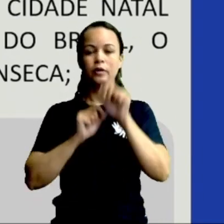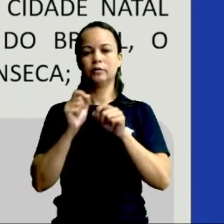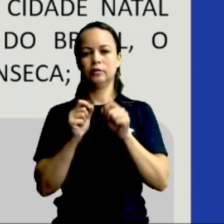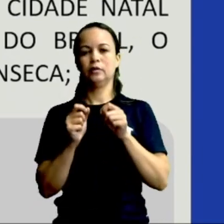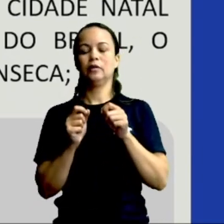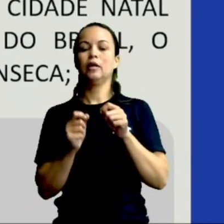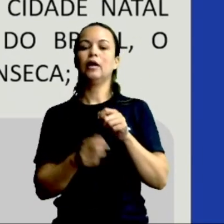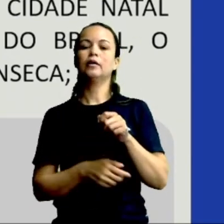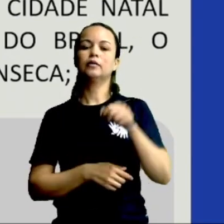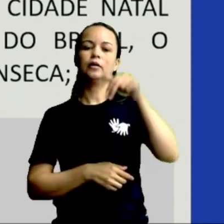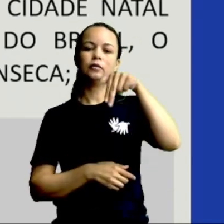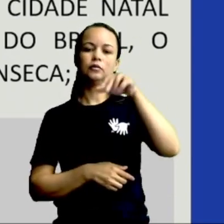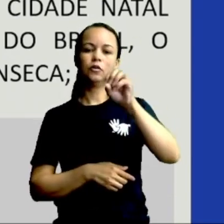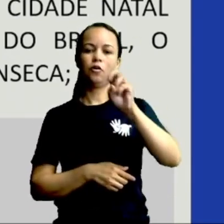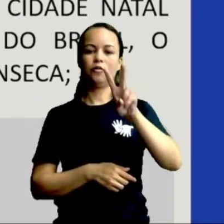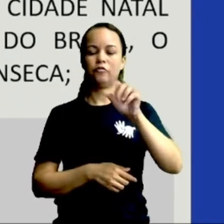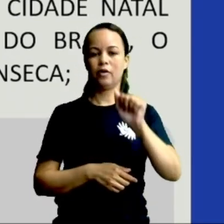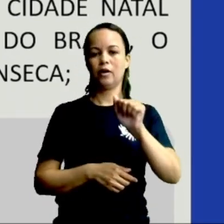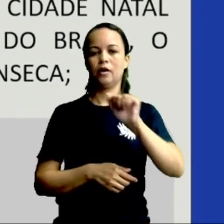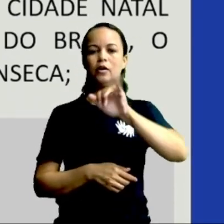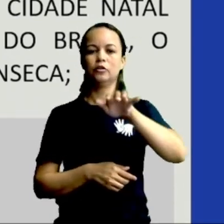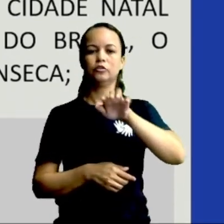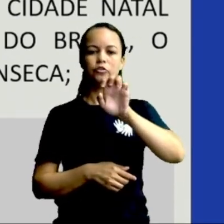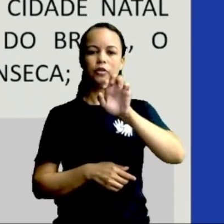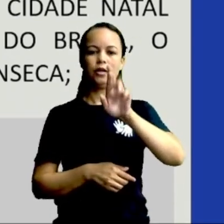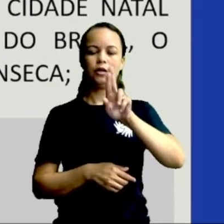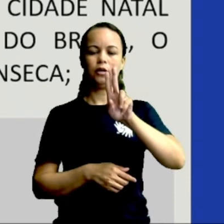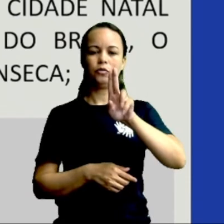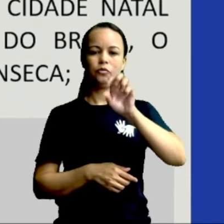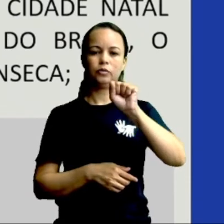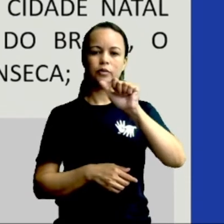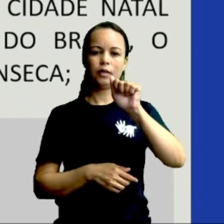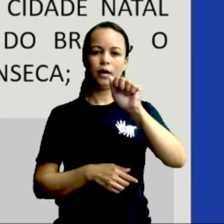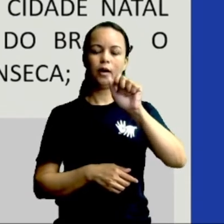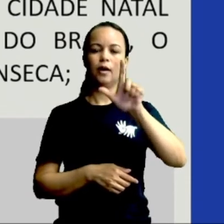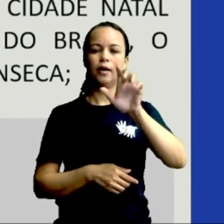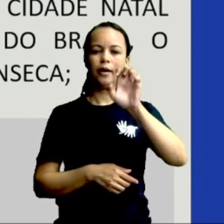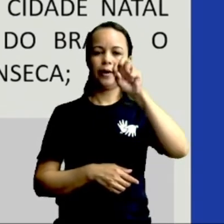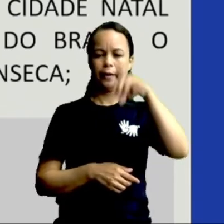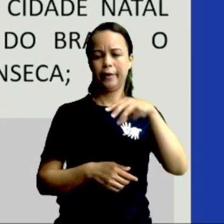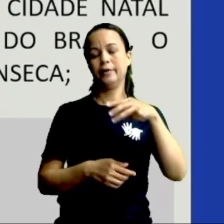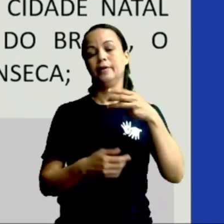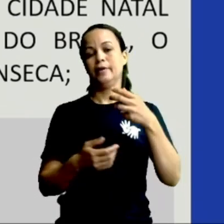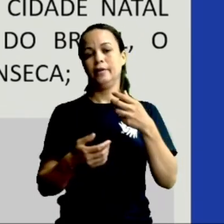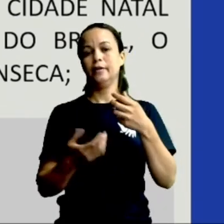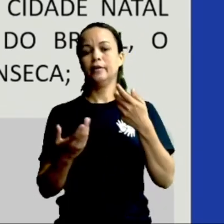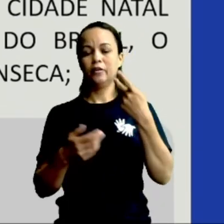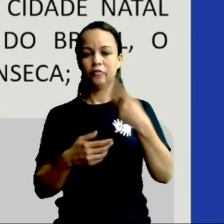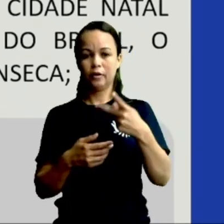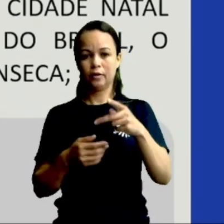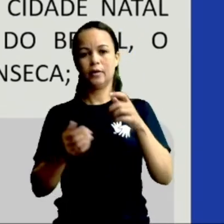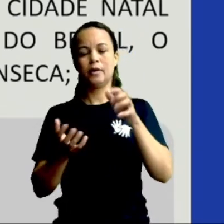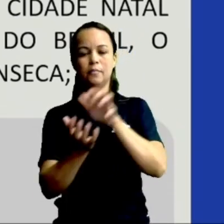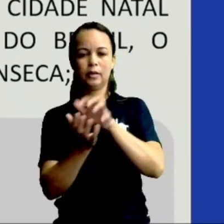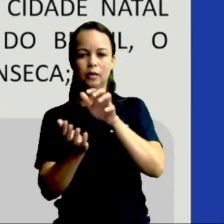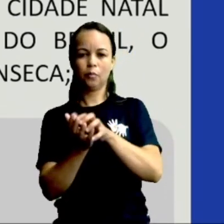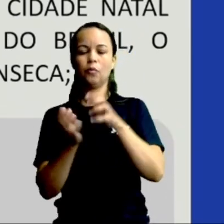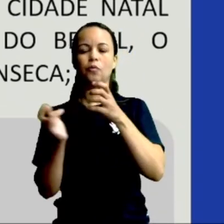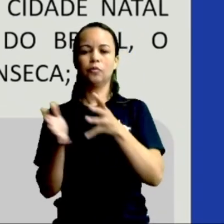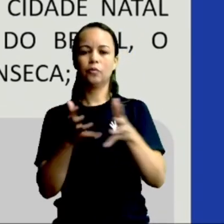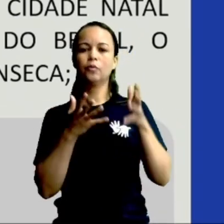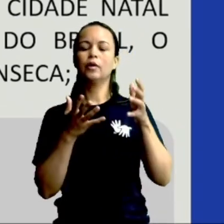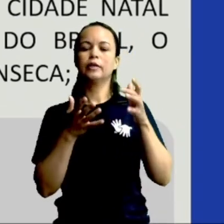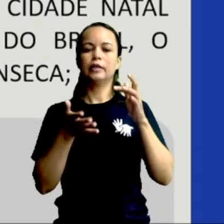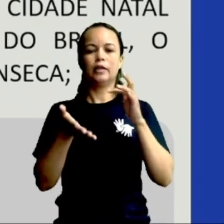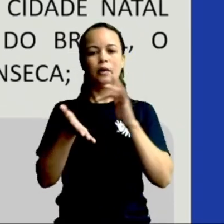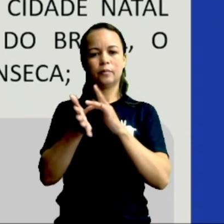Nova Jerusalém, que fica em Pernambuco, que na Semana Santa tem a Paixão de Cristo, que ela é encenada ao ar livre, né?